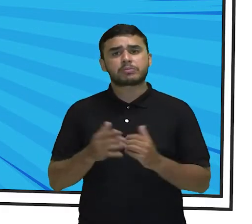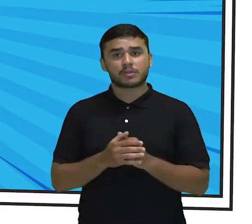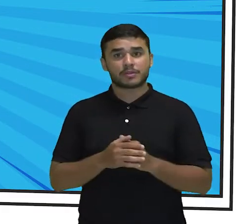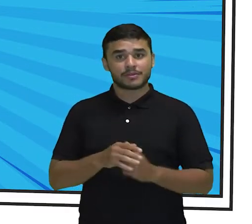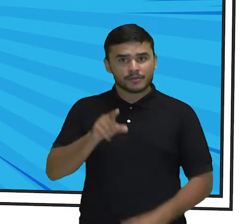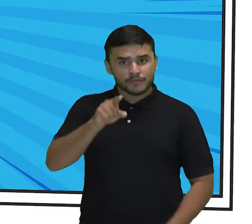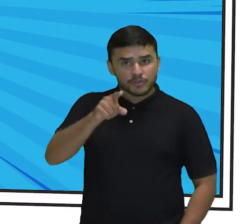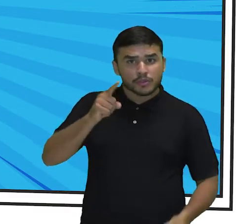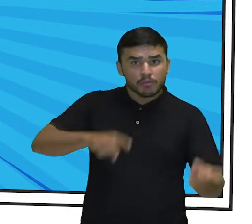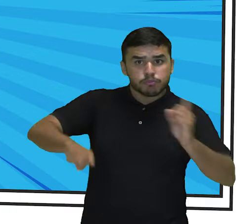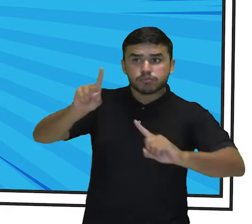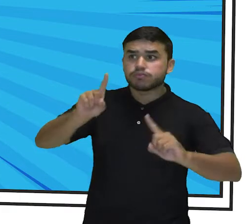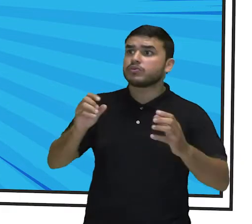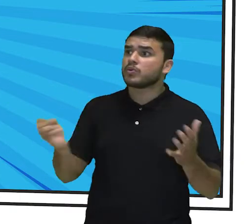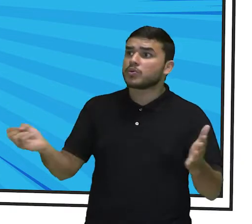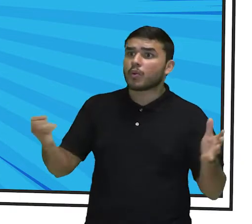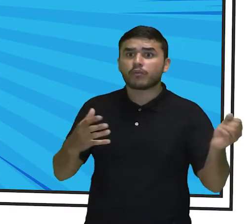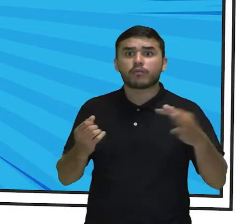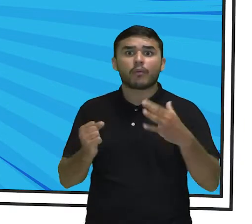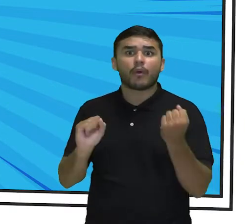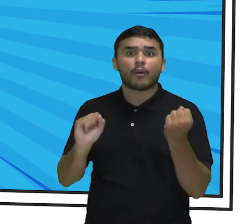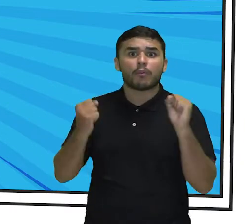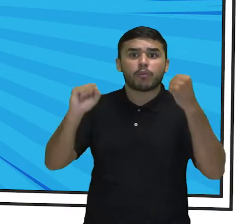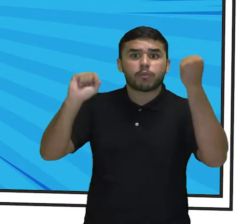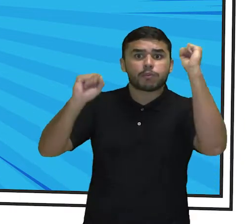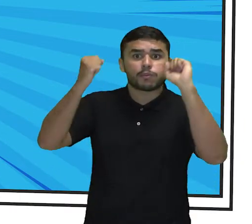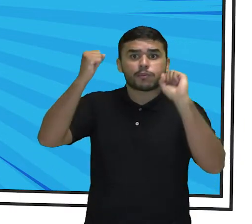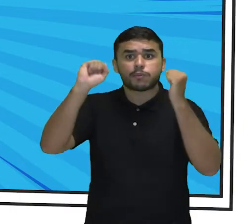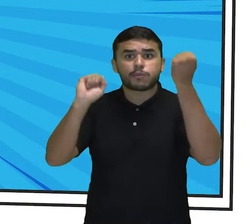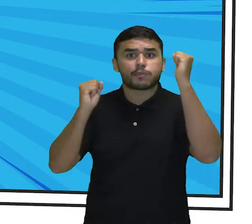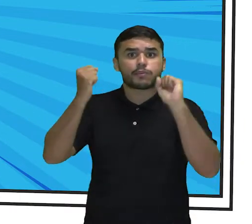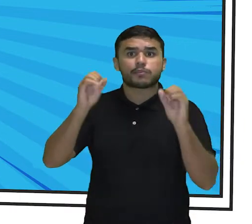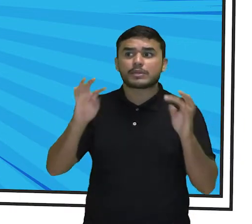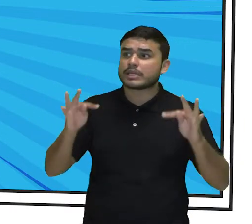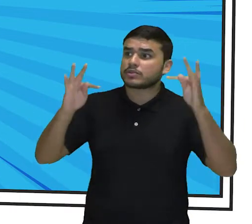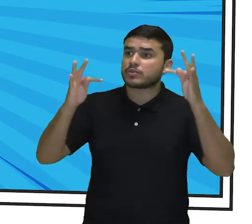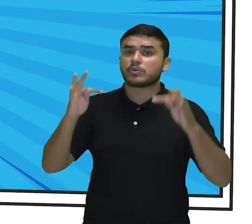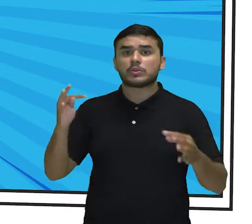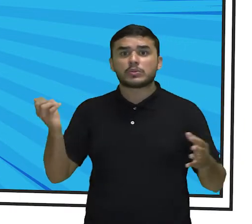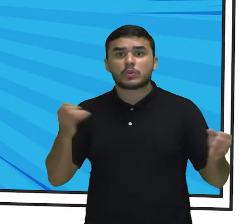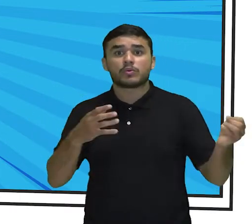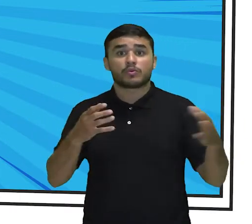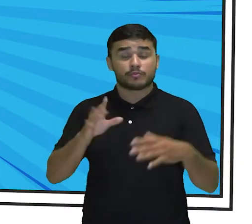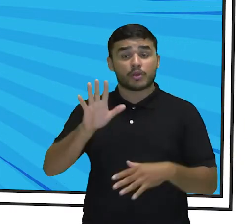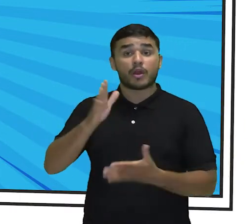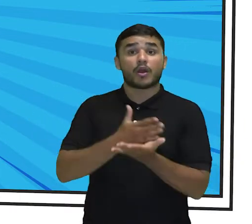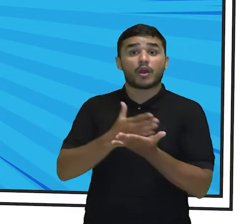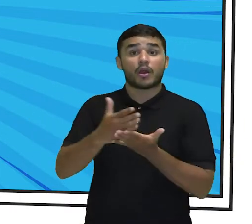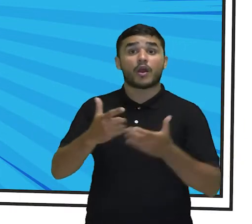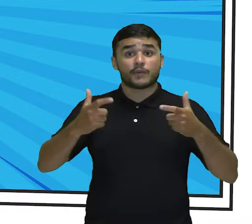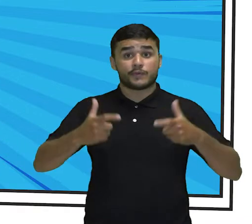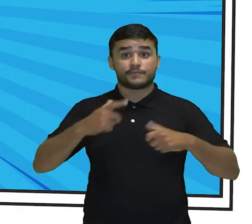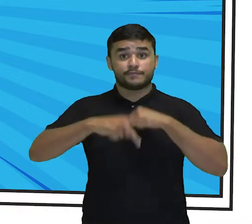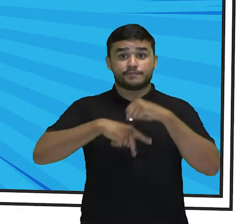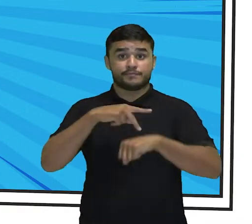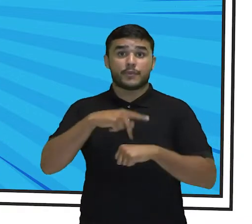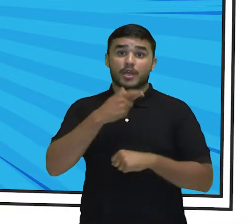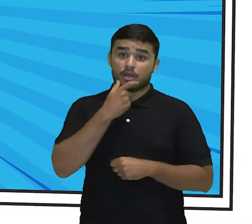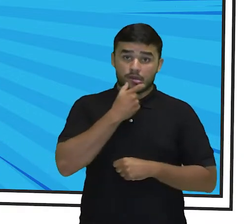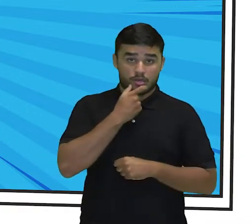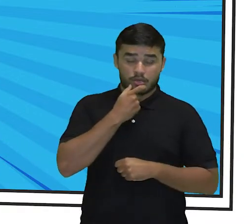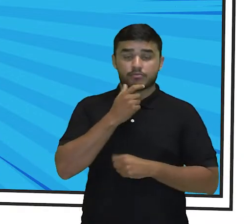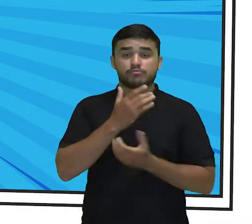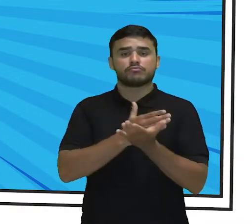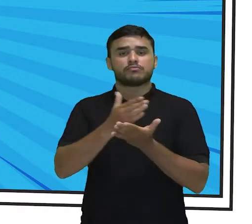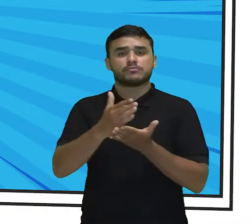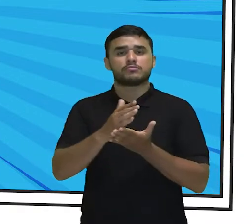Revolução Industrial? Tenho certeza que sim. Vamos lá, a Revolução Industrial, que aconteceu inicialmente na Inglaterra, ela vai acontecer